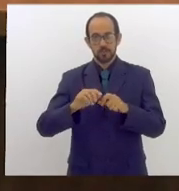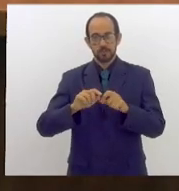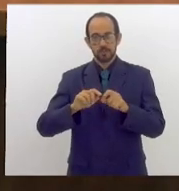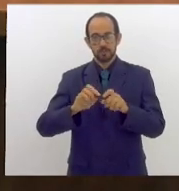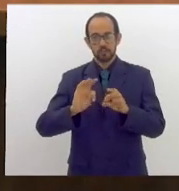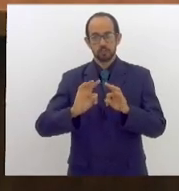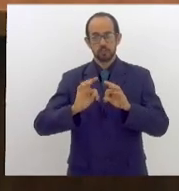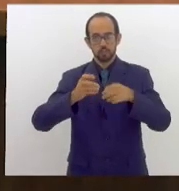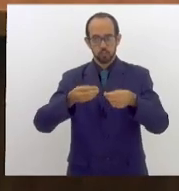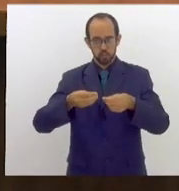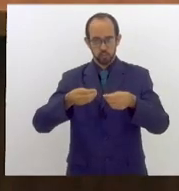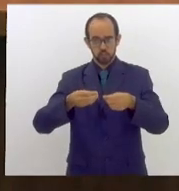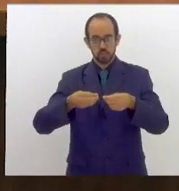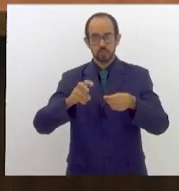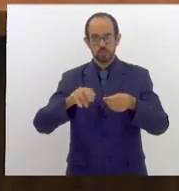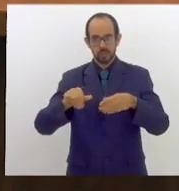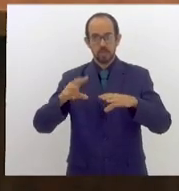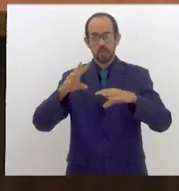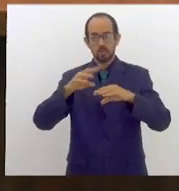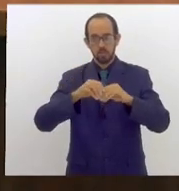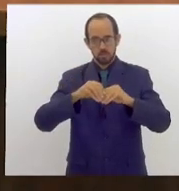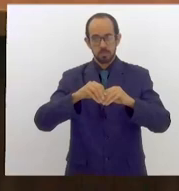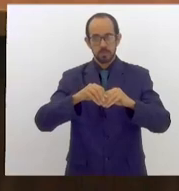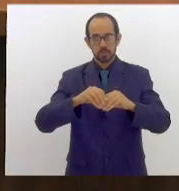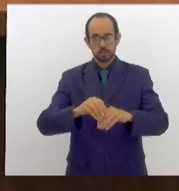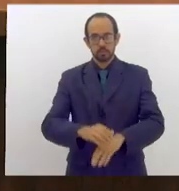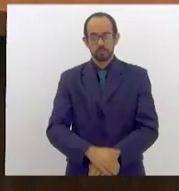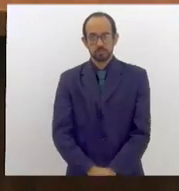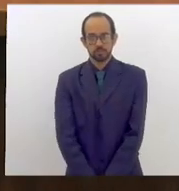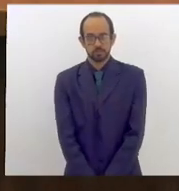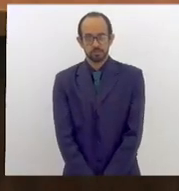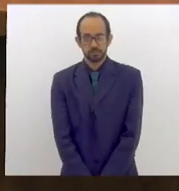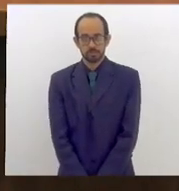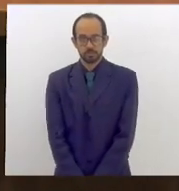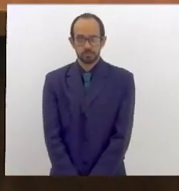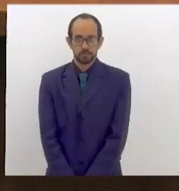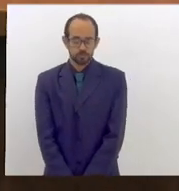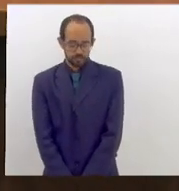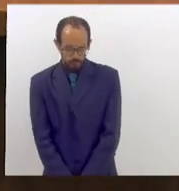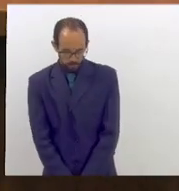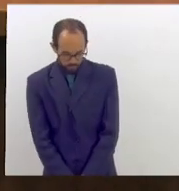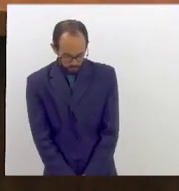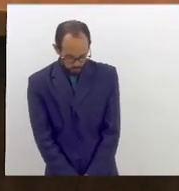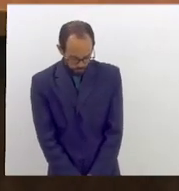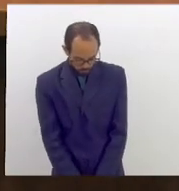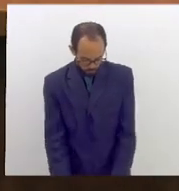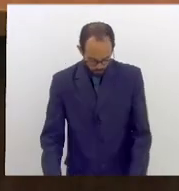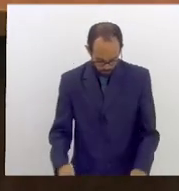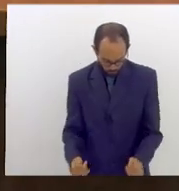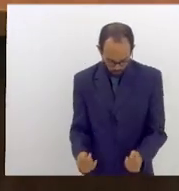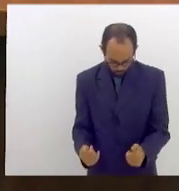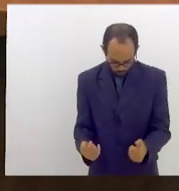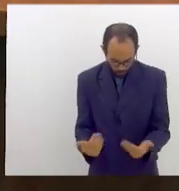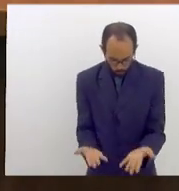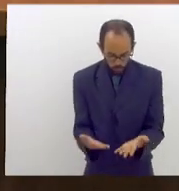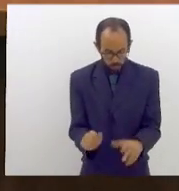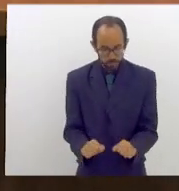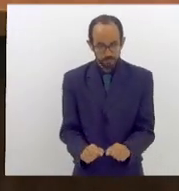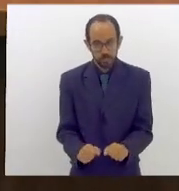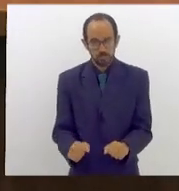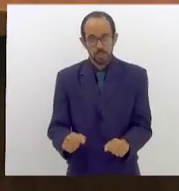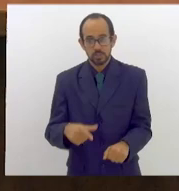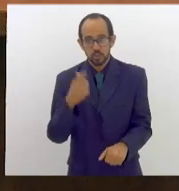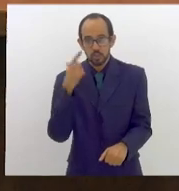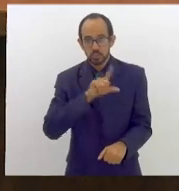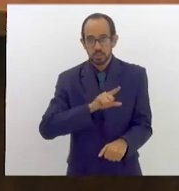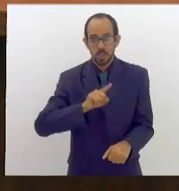uma complementação sobre esses 7 mil dito isso Senhor para se ter mil